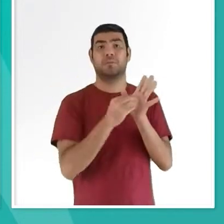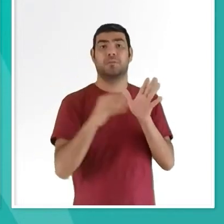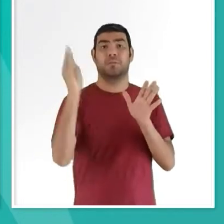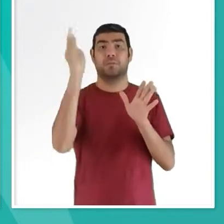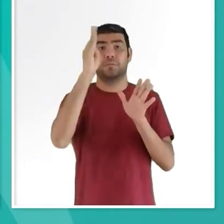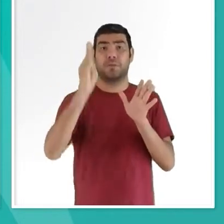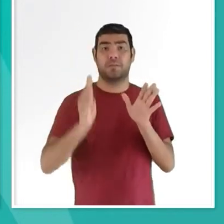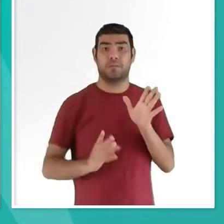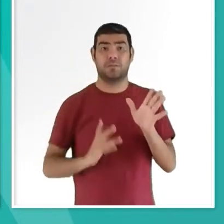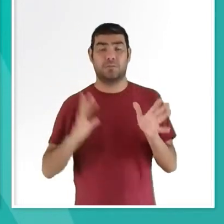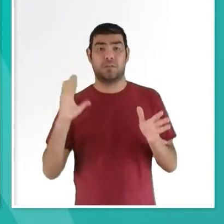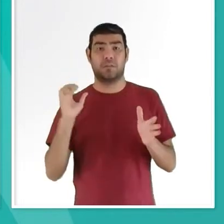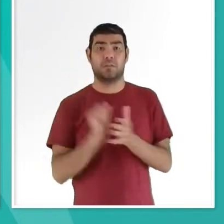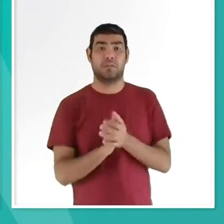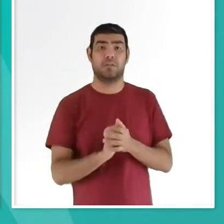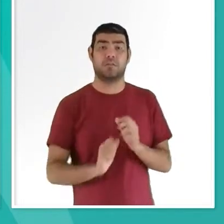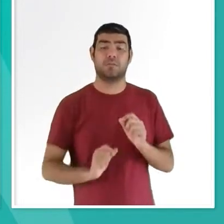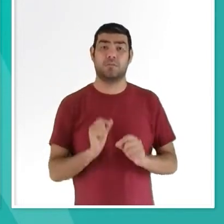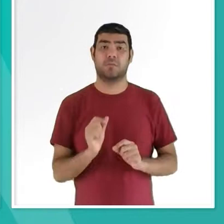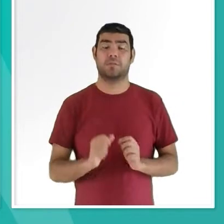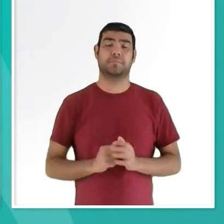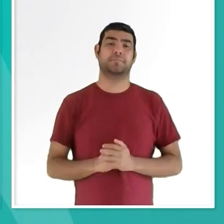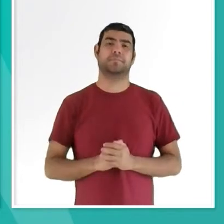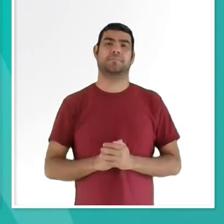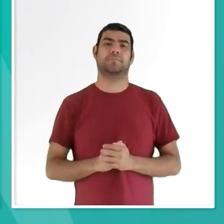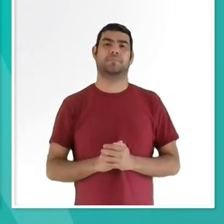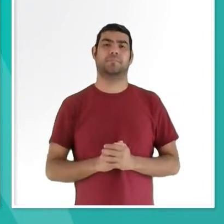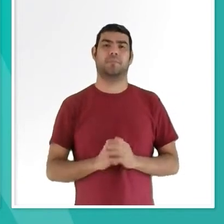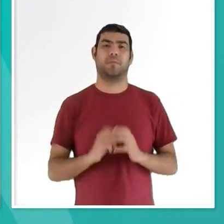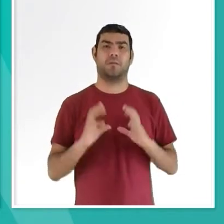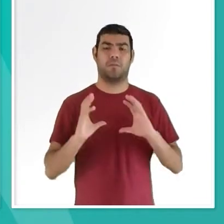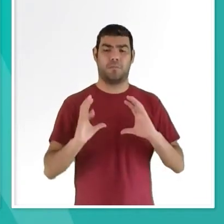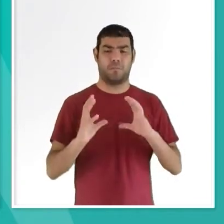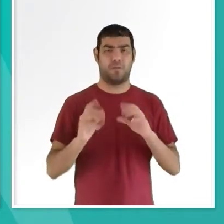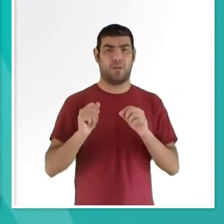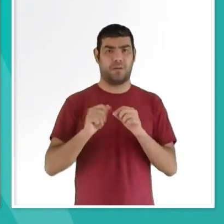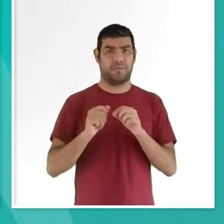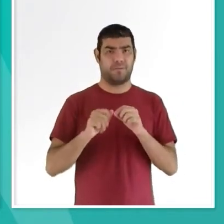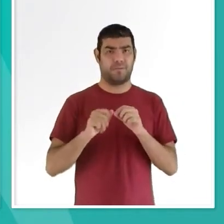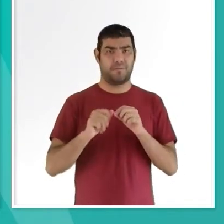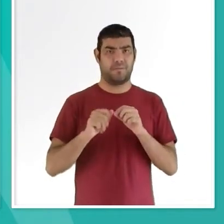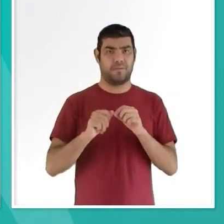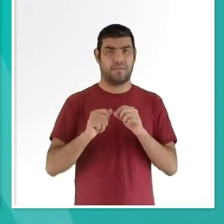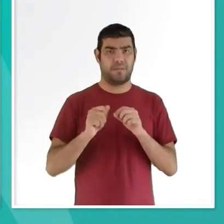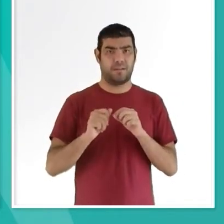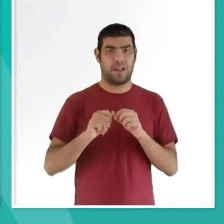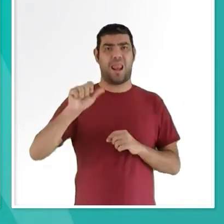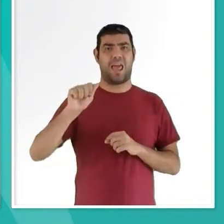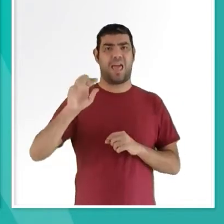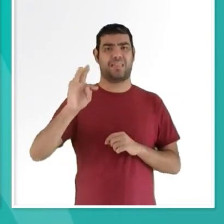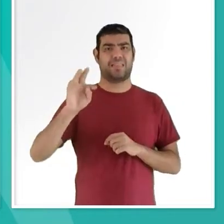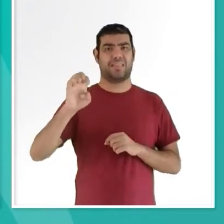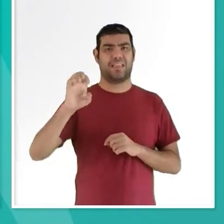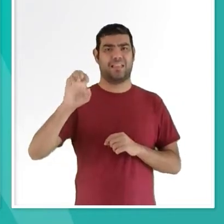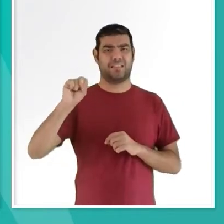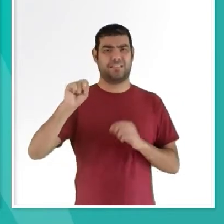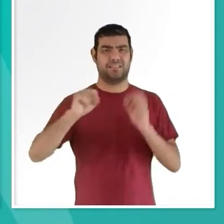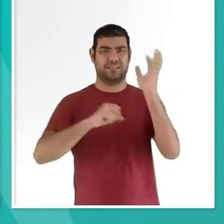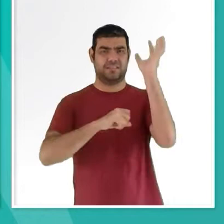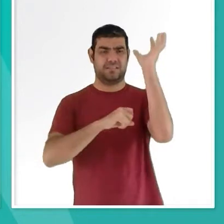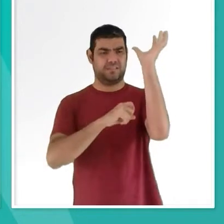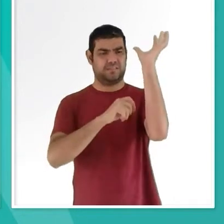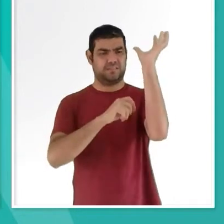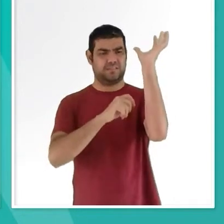registros de bolas feitas de látex, né? Principalmente aqui no Brasil, aqui na América do